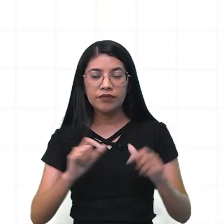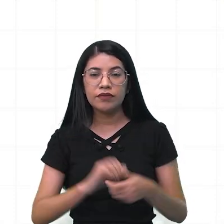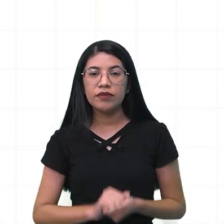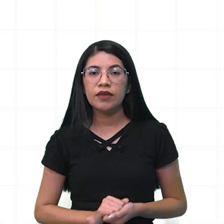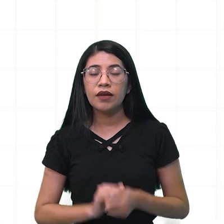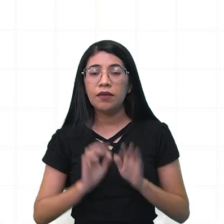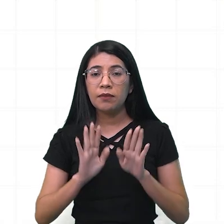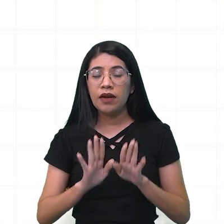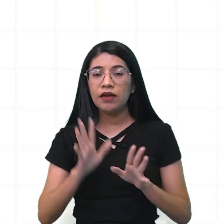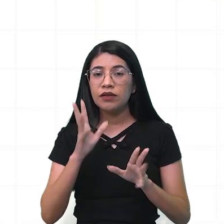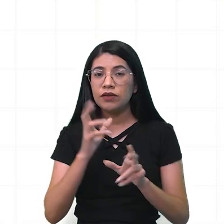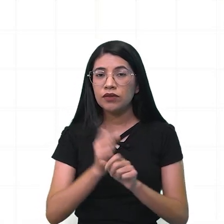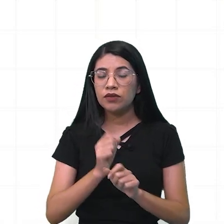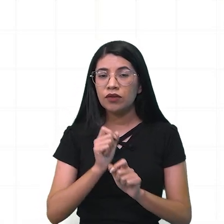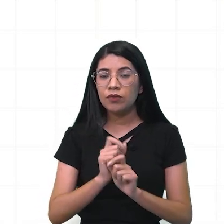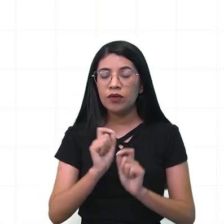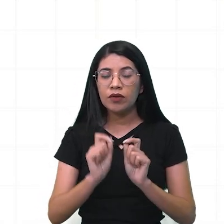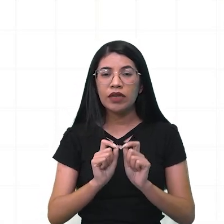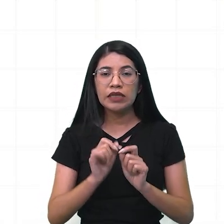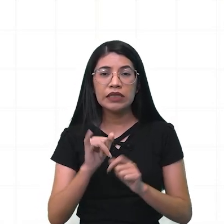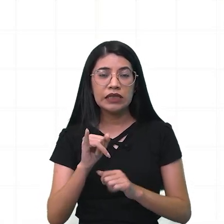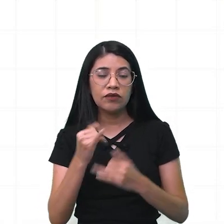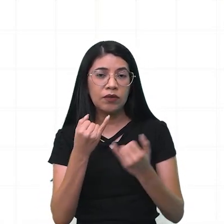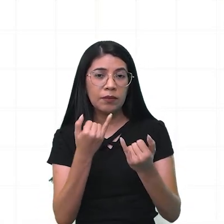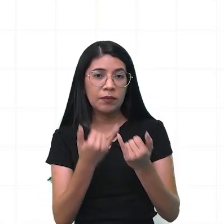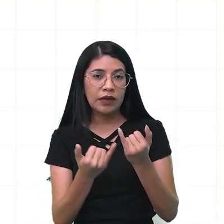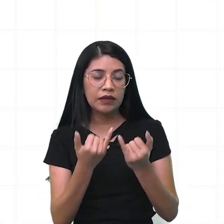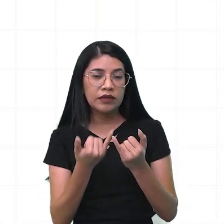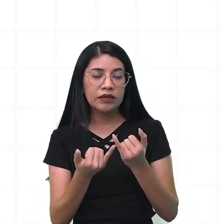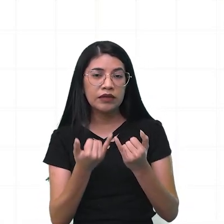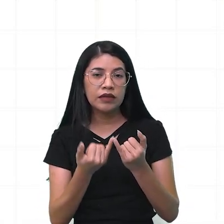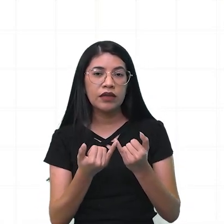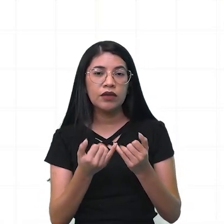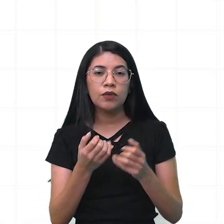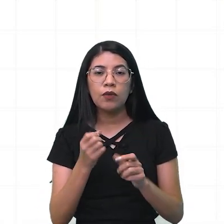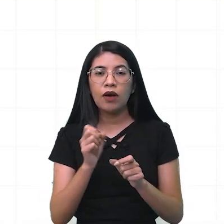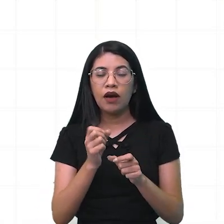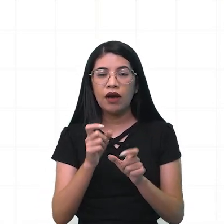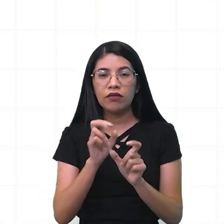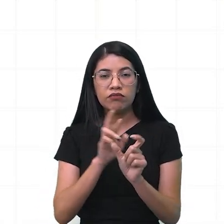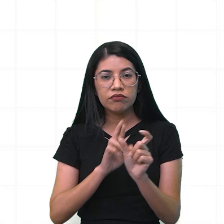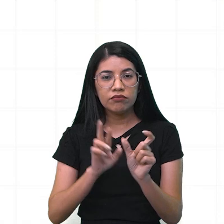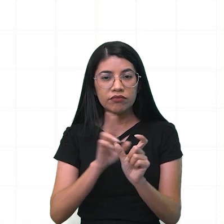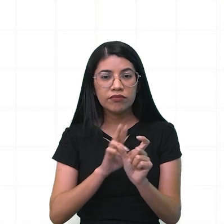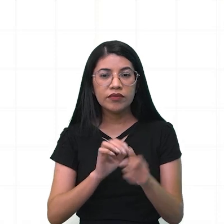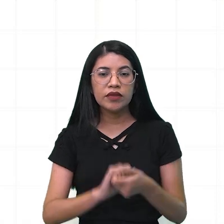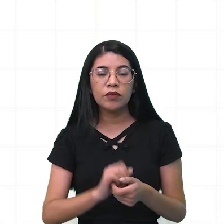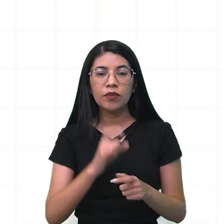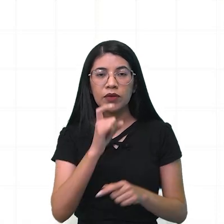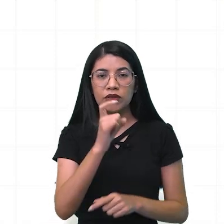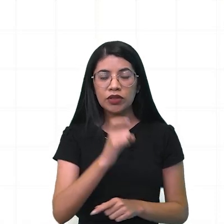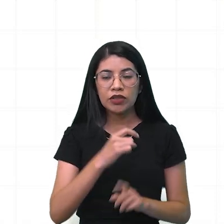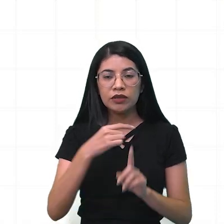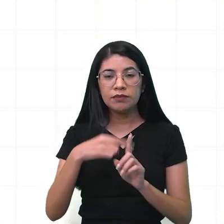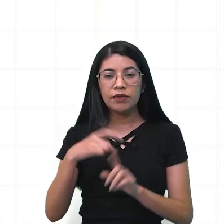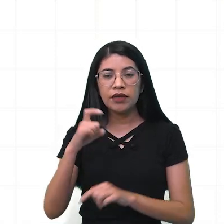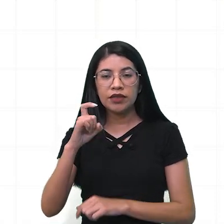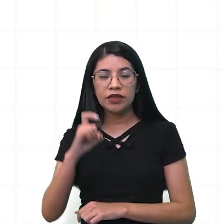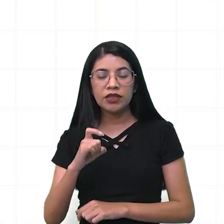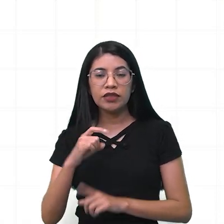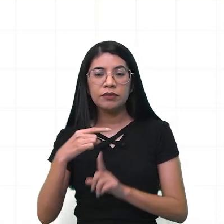somar os termos que são semelhantes, né? Então eu vou somar esse x com mais esse outro x, com mais